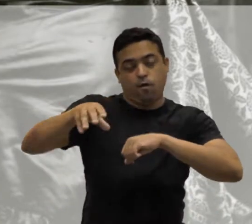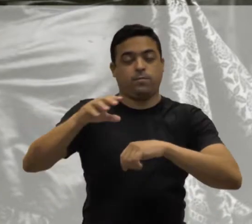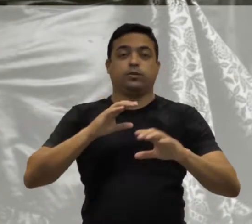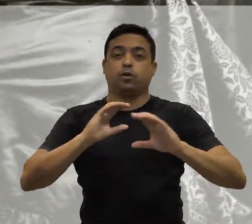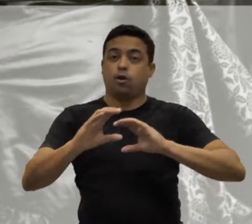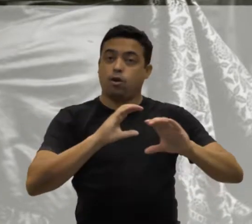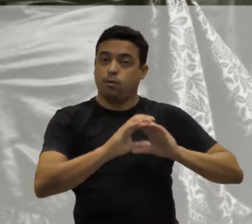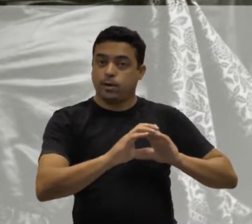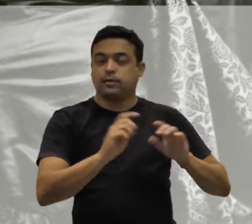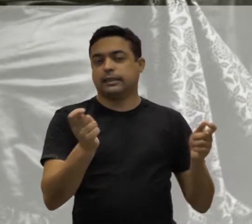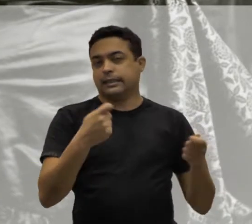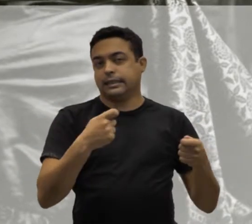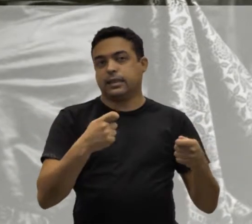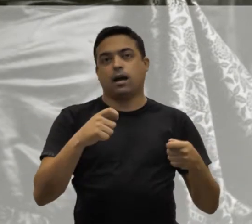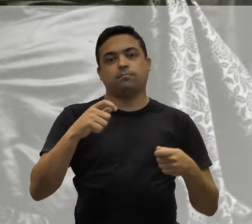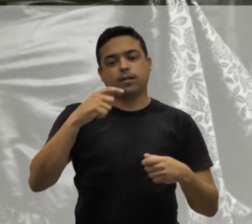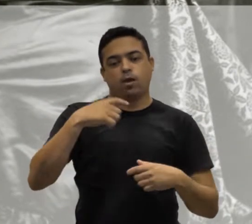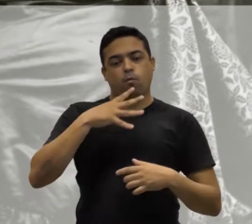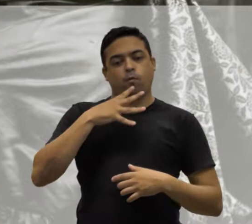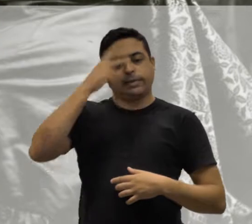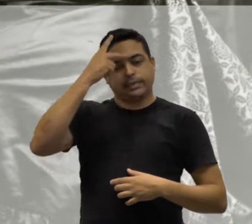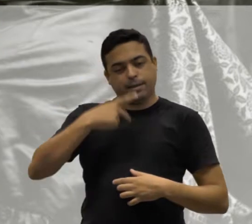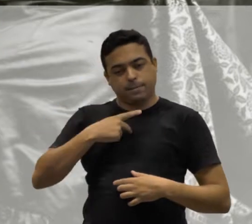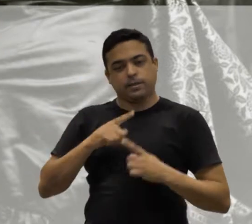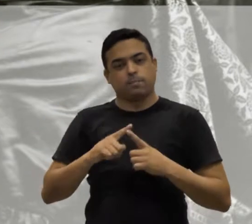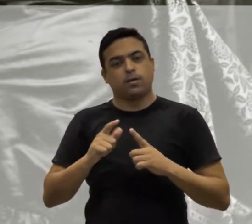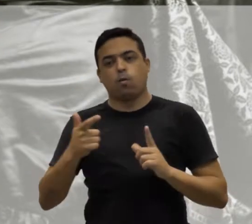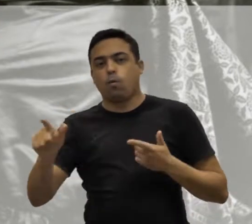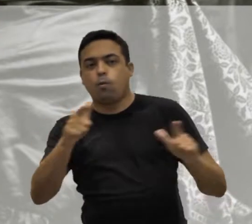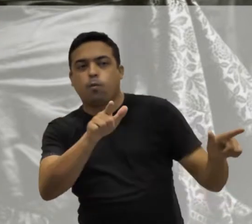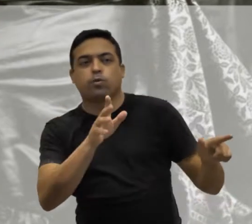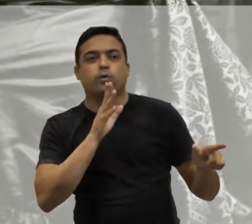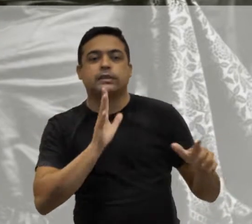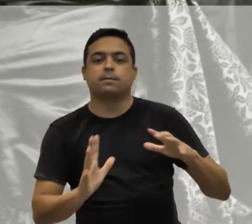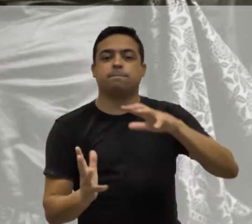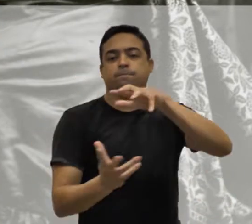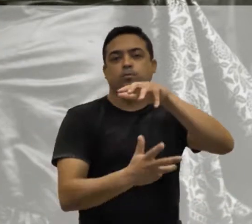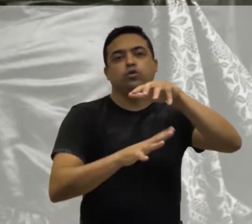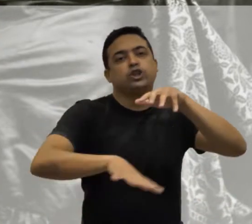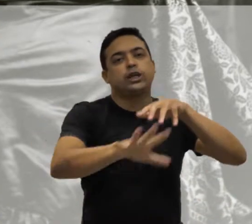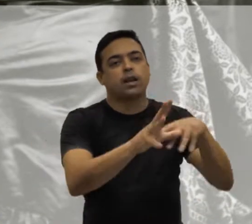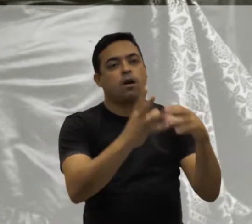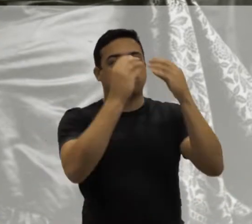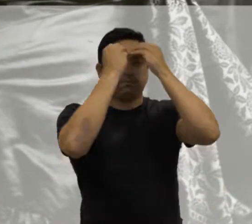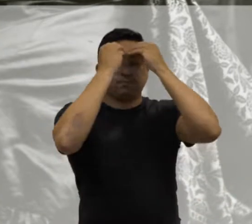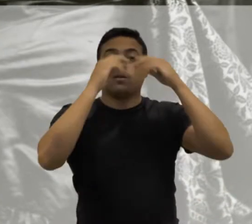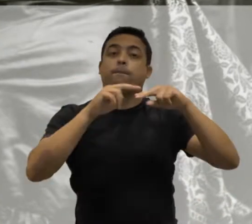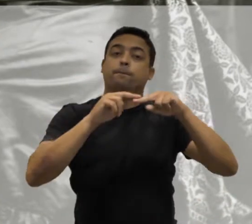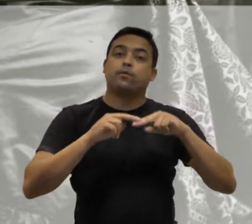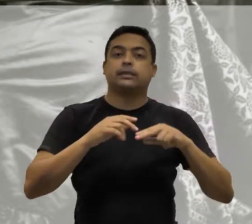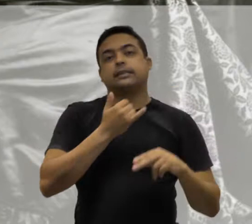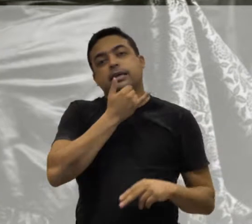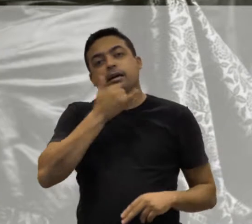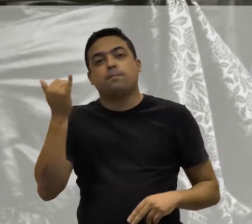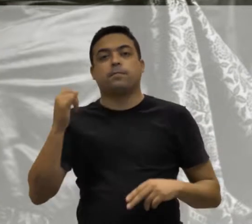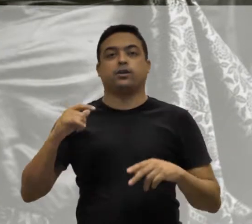meio irão possibilitar o conhecimento de si, do outro e do mundo, e devem ser consideradas de acordo